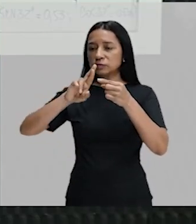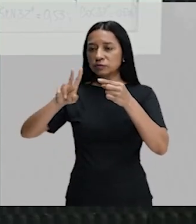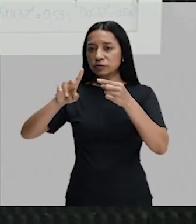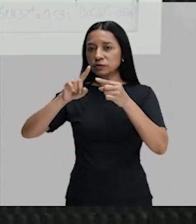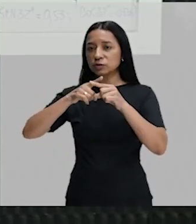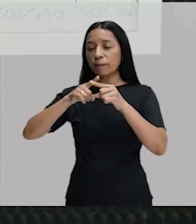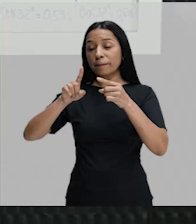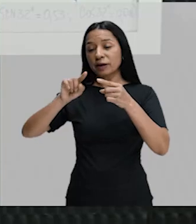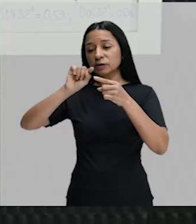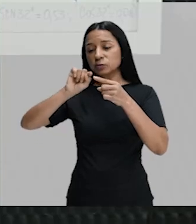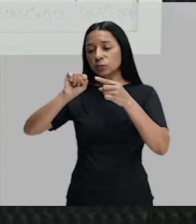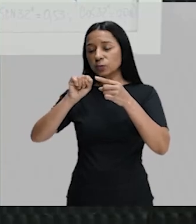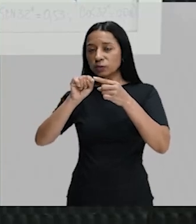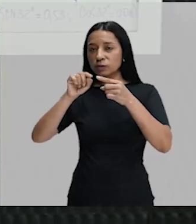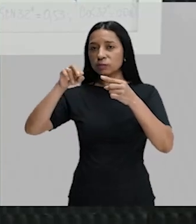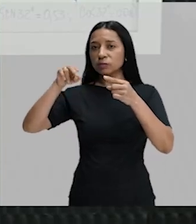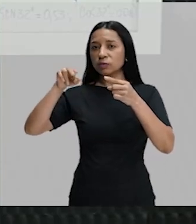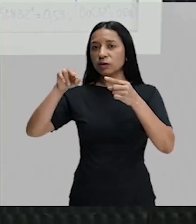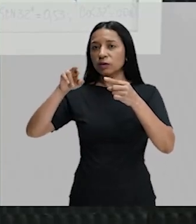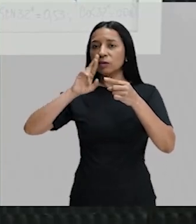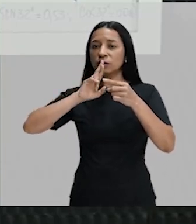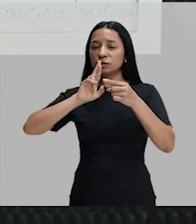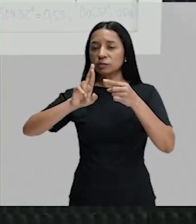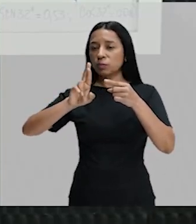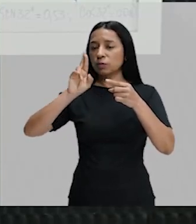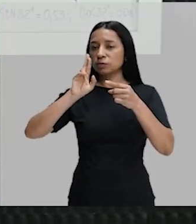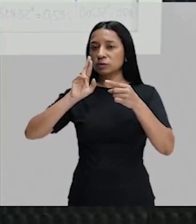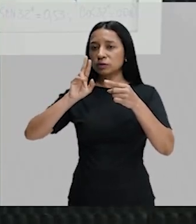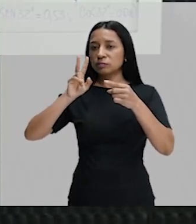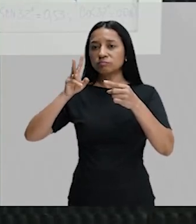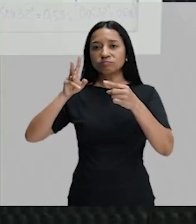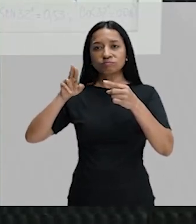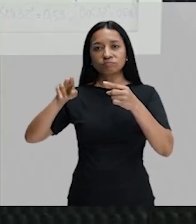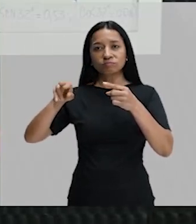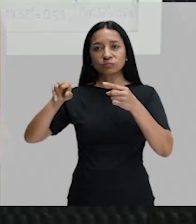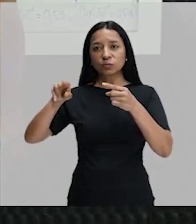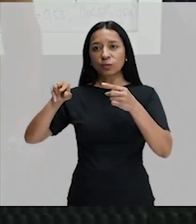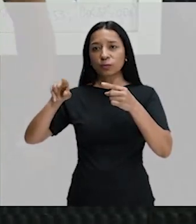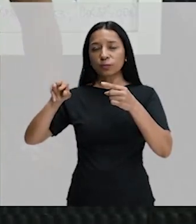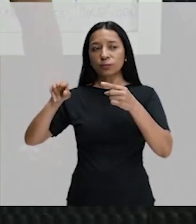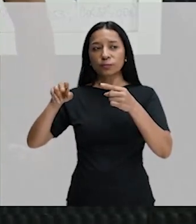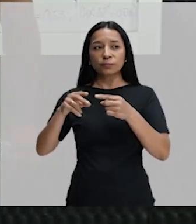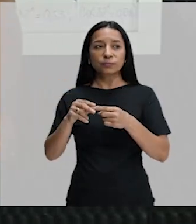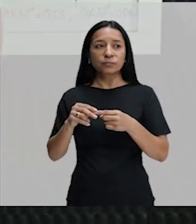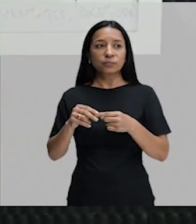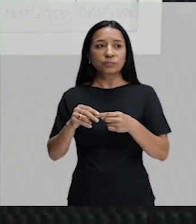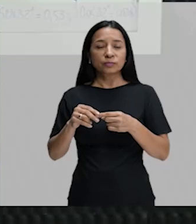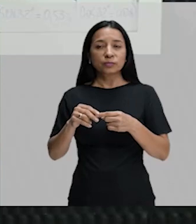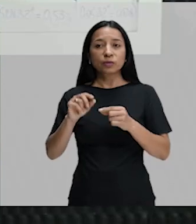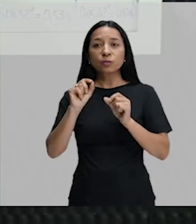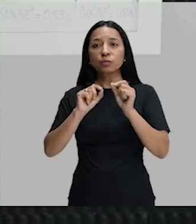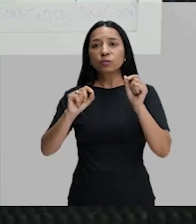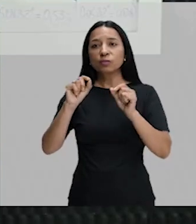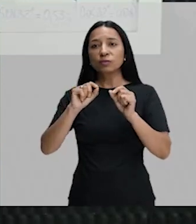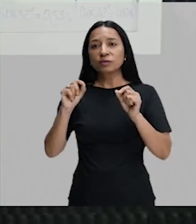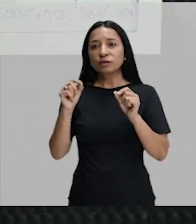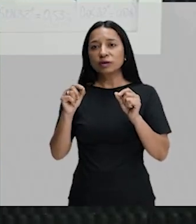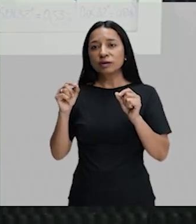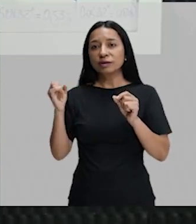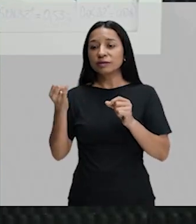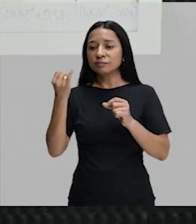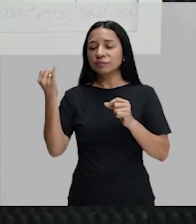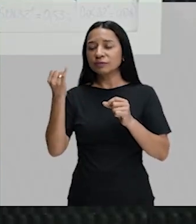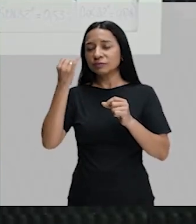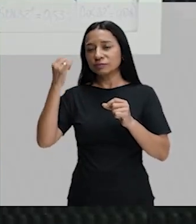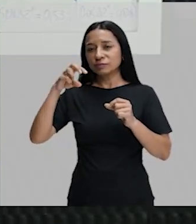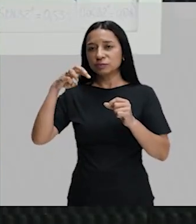mesmo ângulo, o resultado foi o mesmo. O resultado foi o mesmo. Olha o que é interessante da matemática,